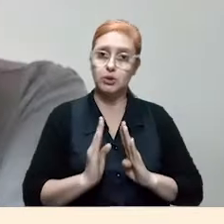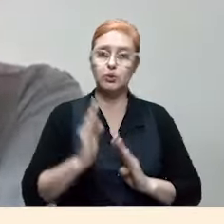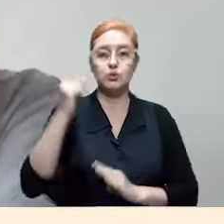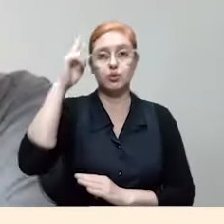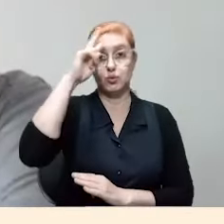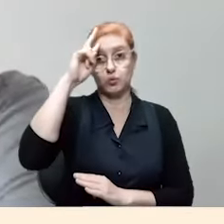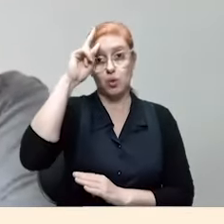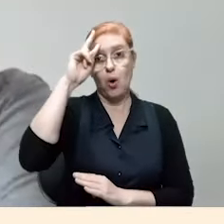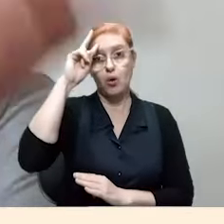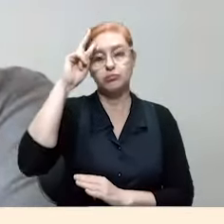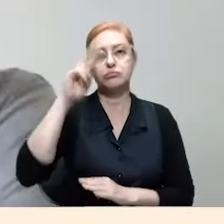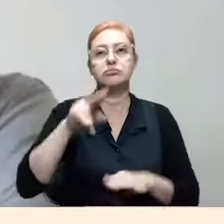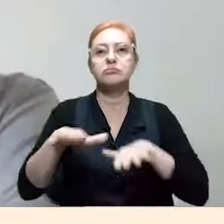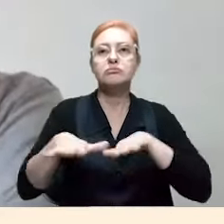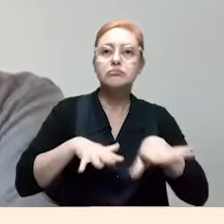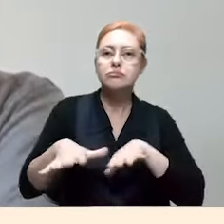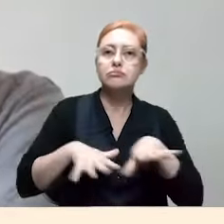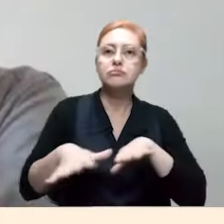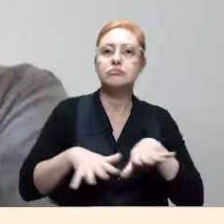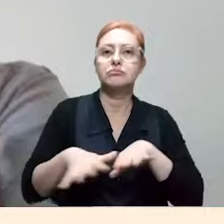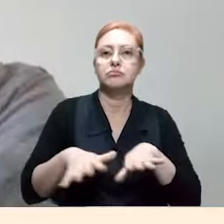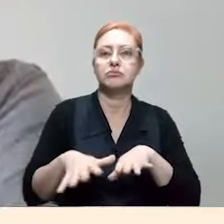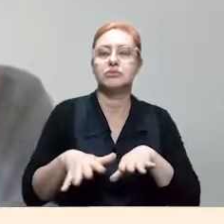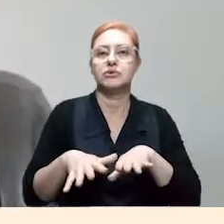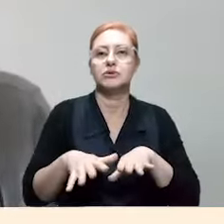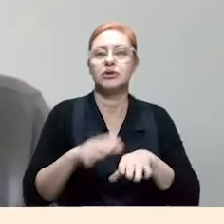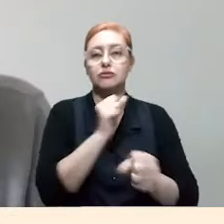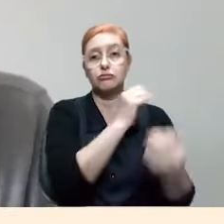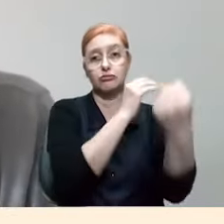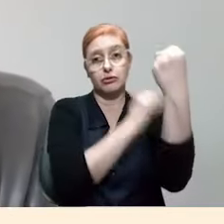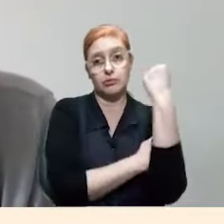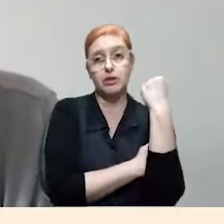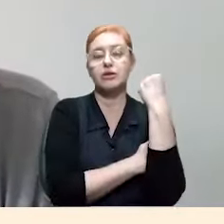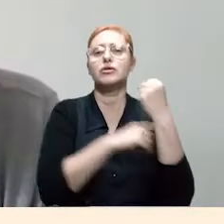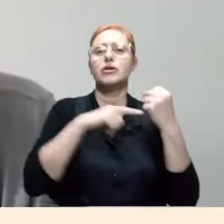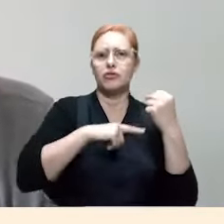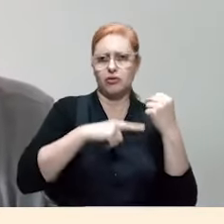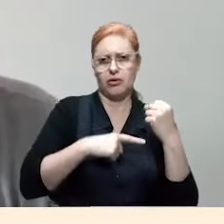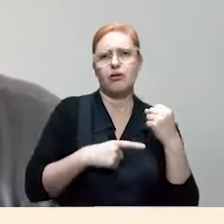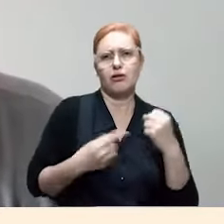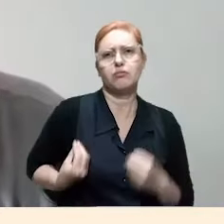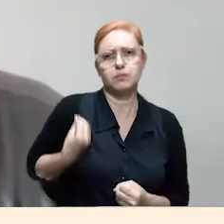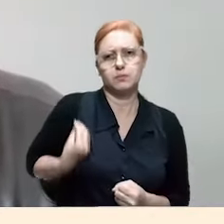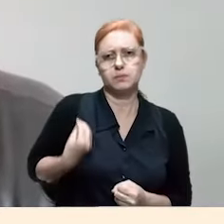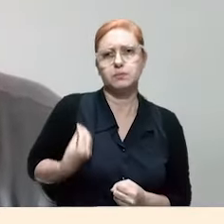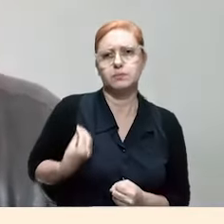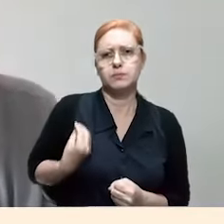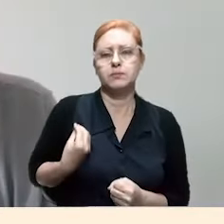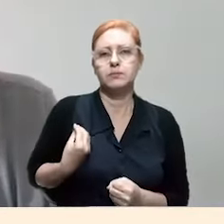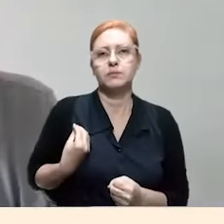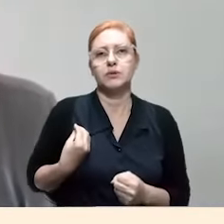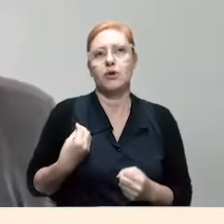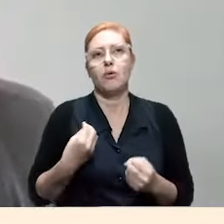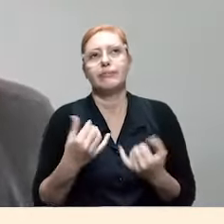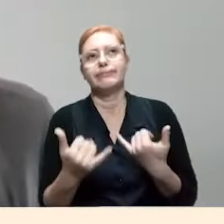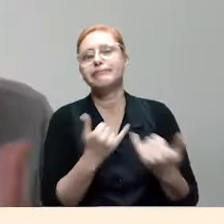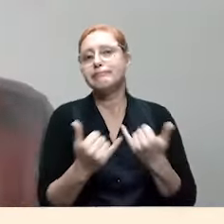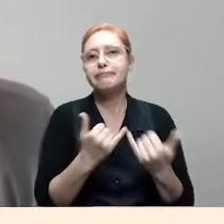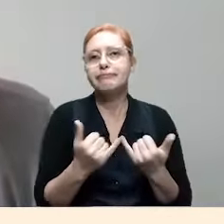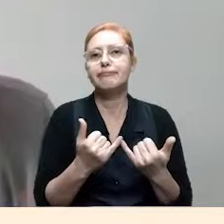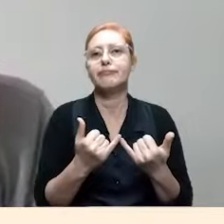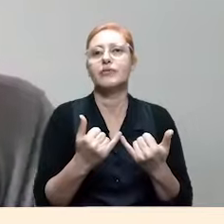períodos históricos que essa movimentação do feminismo esteve presente, né? Então,